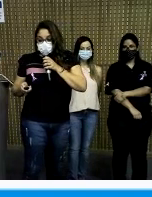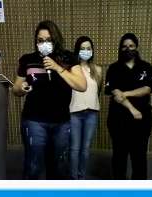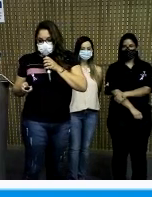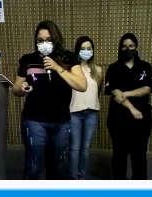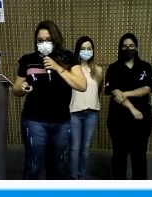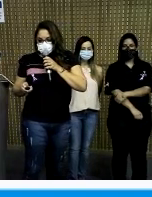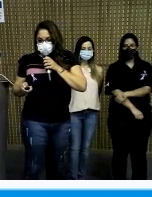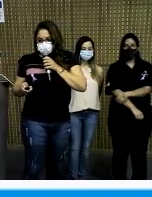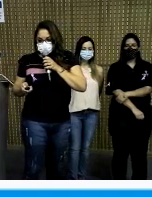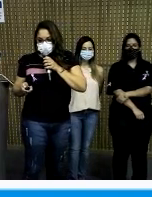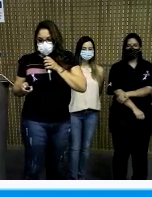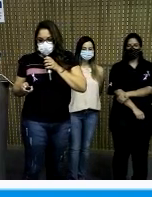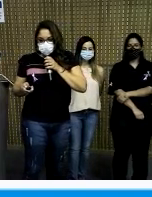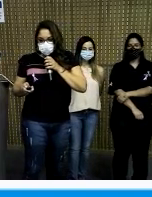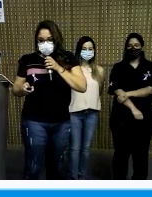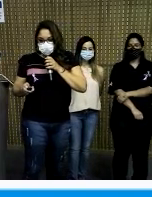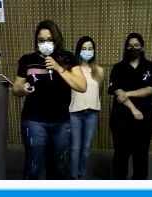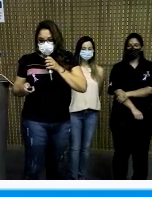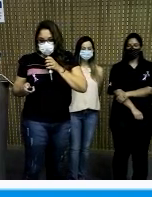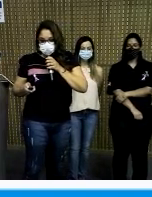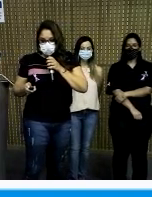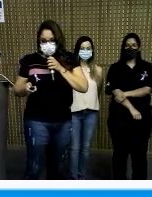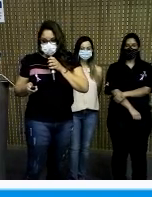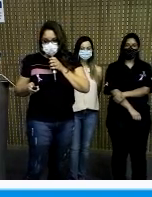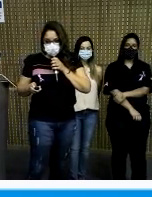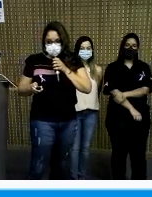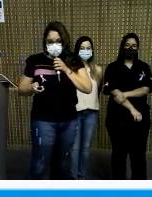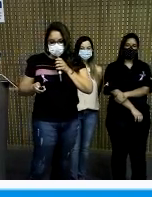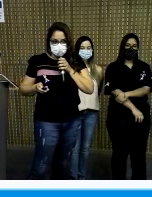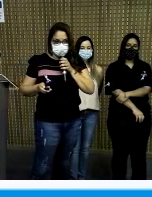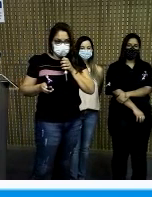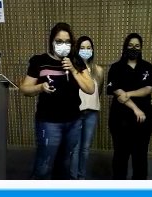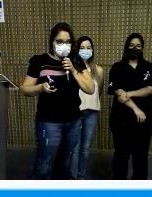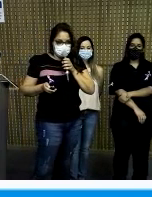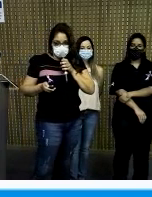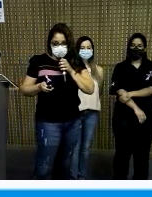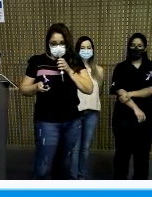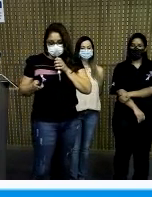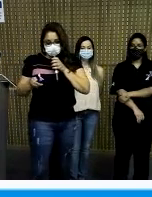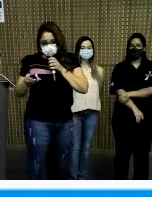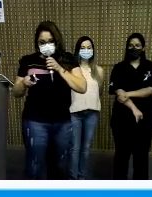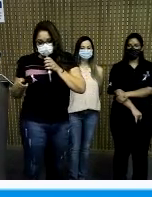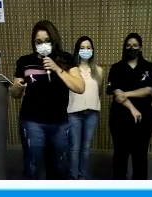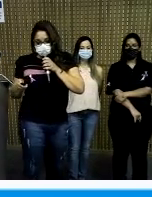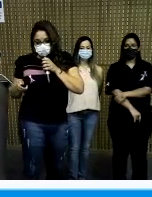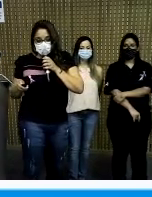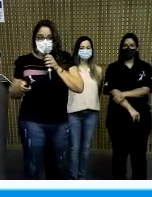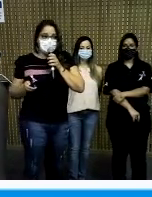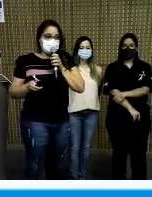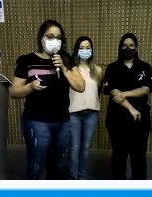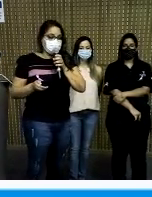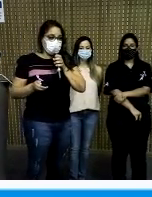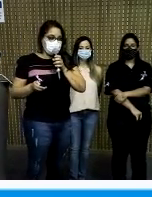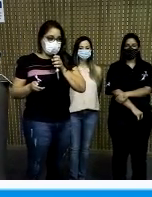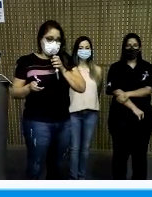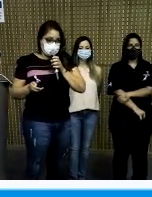No mais, em número de pessoas atendidas ou referenciadas a outras unidades por esse programa, nós